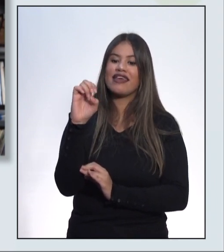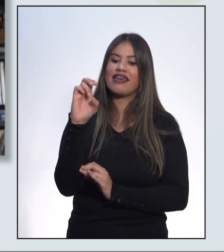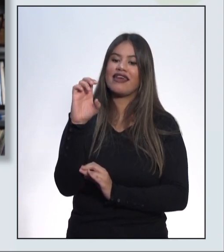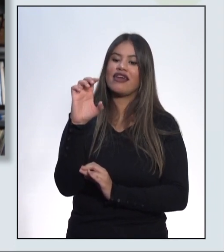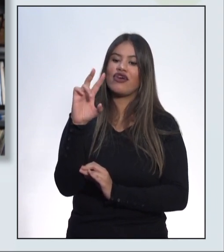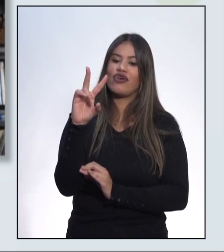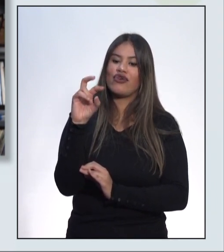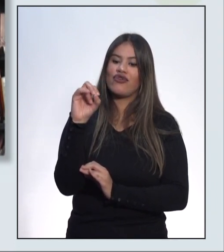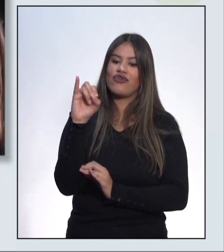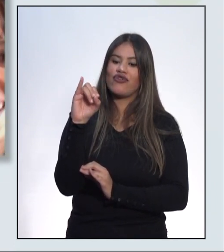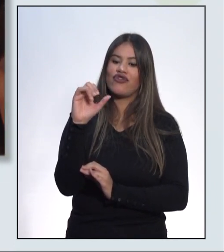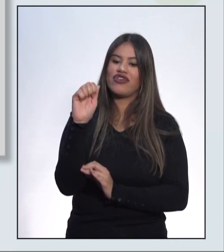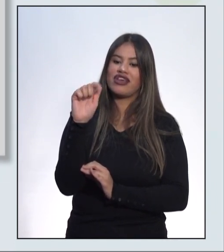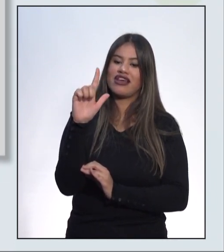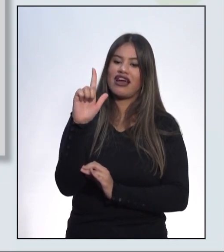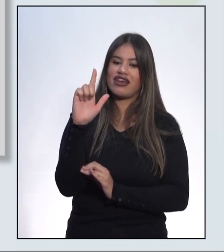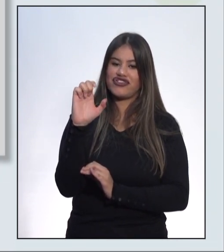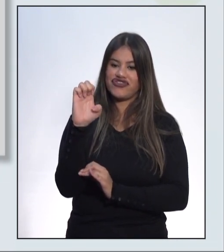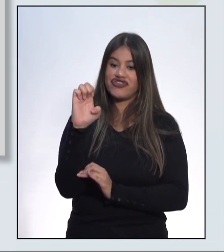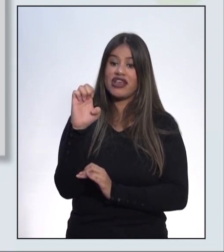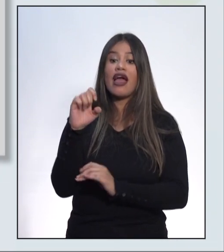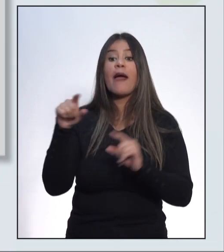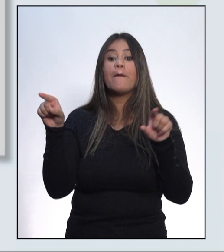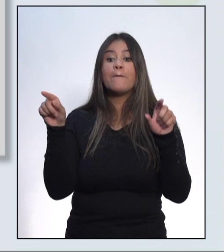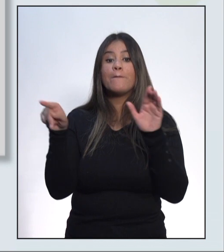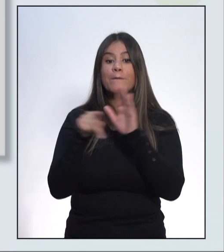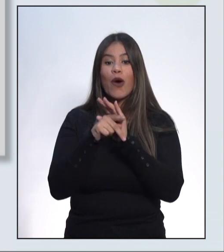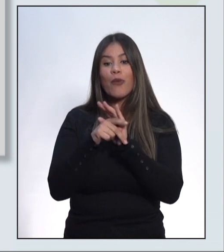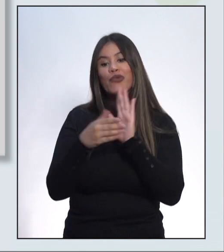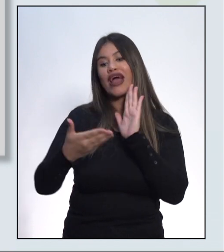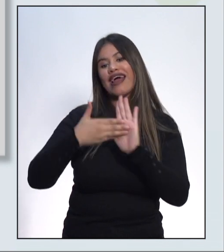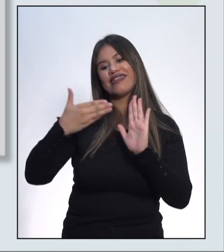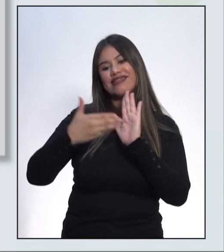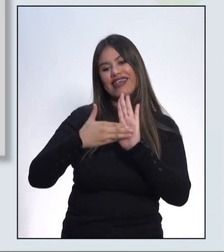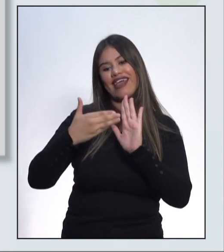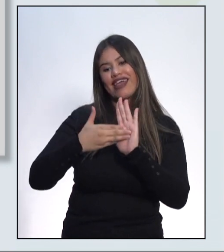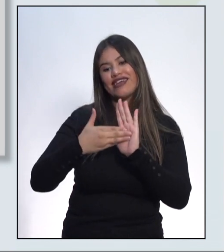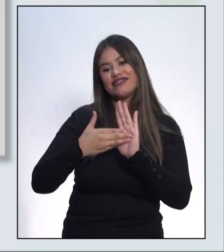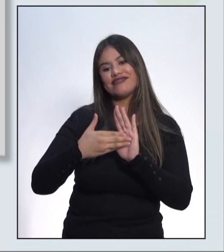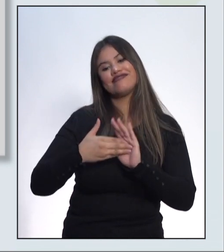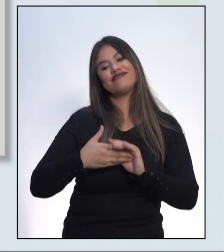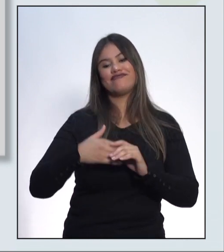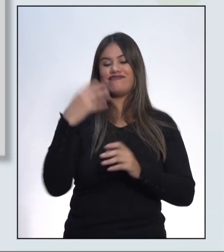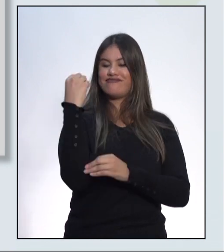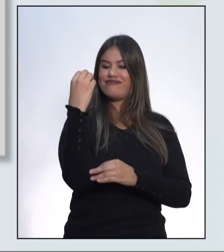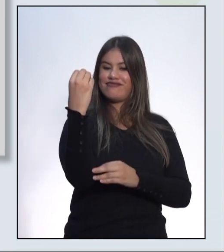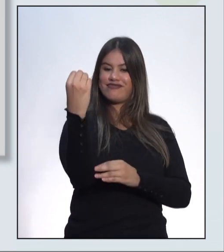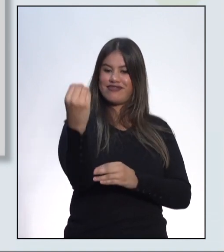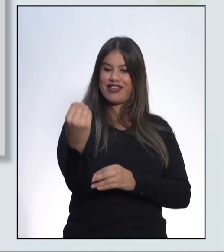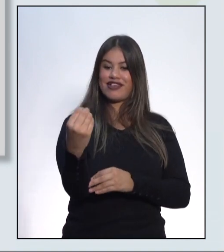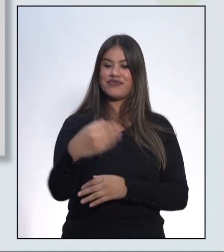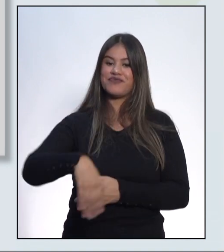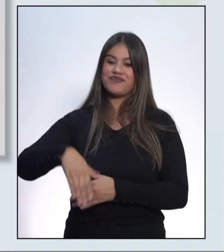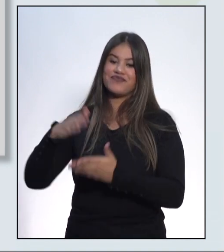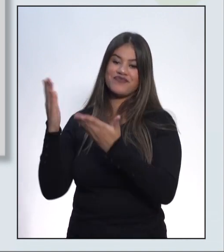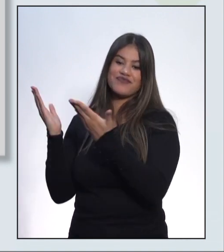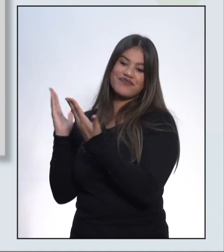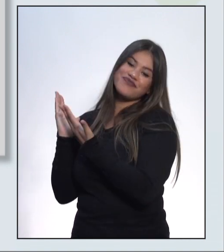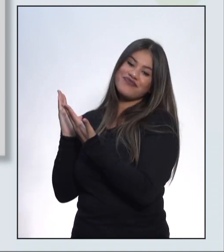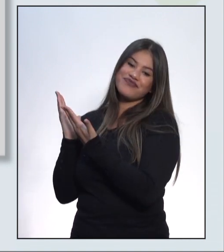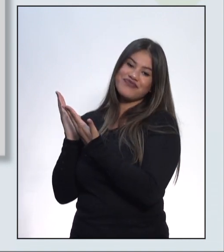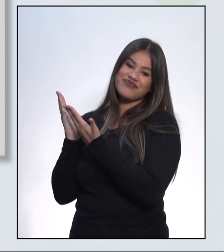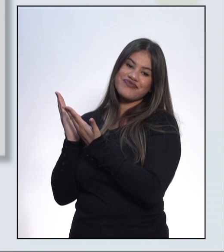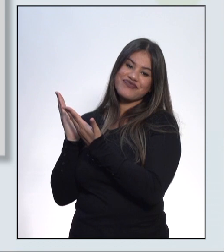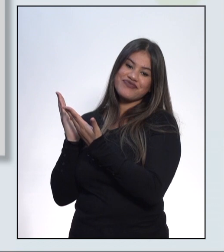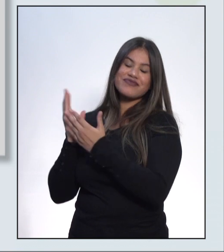Esse aqui é um caderno desses, muito lindo, de um artista chamado Eugène Delacroix. Esse é